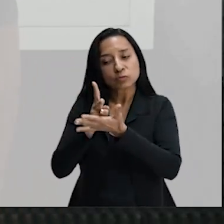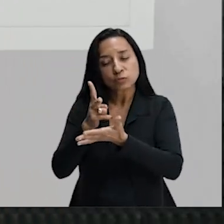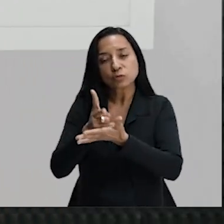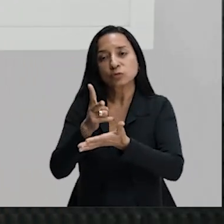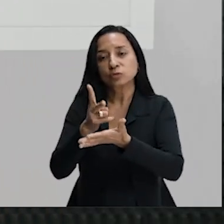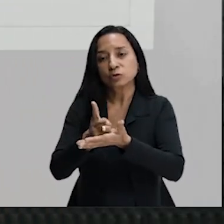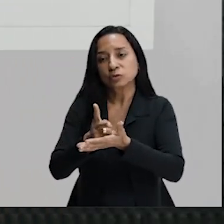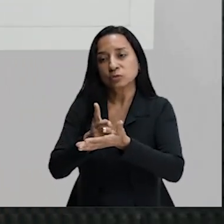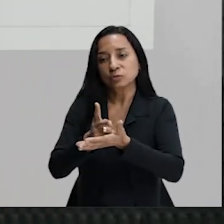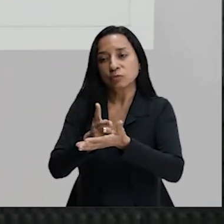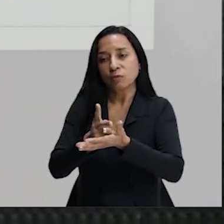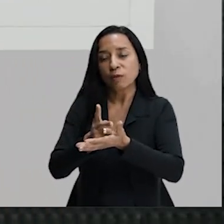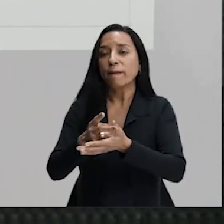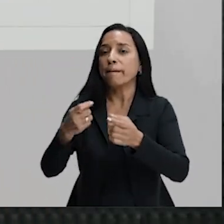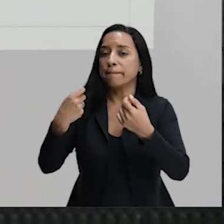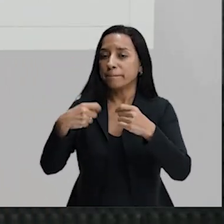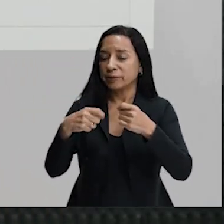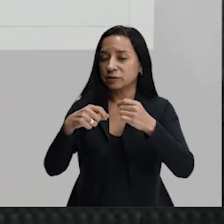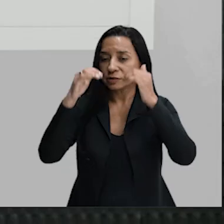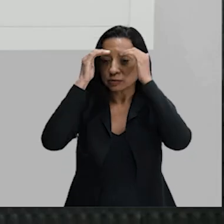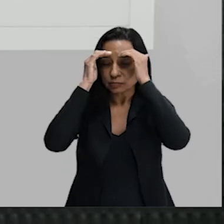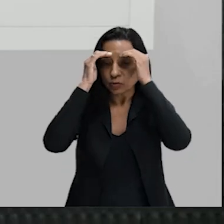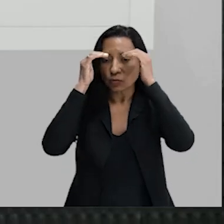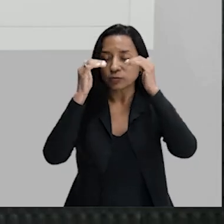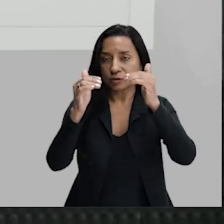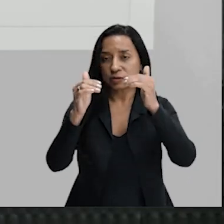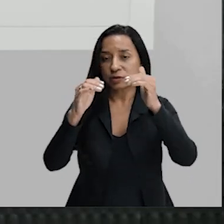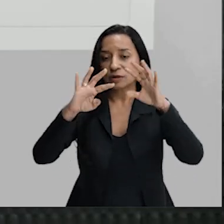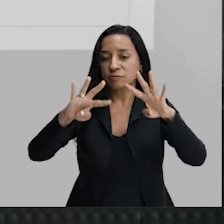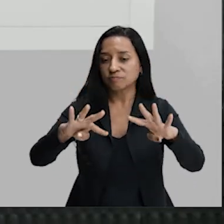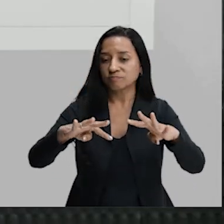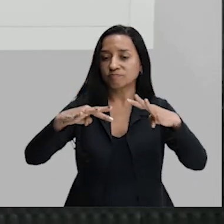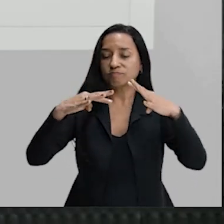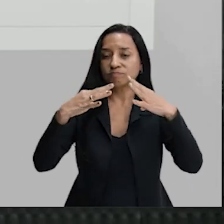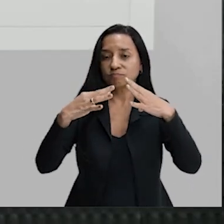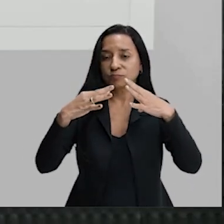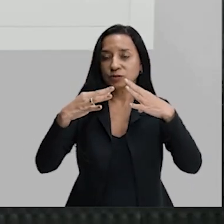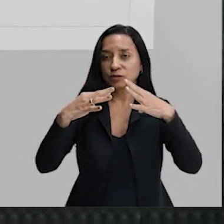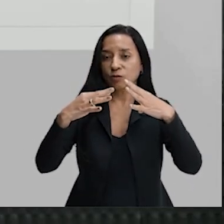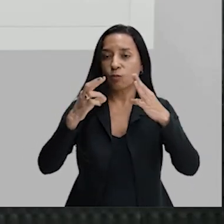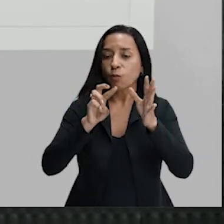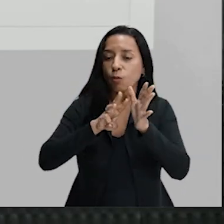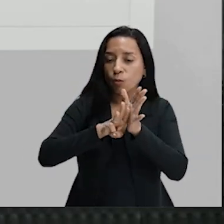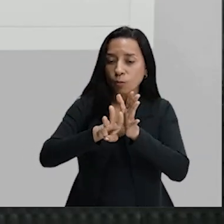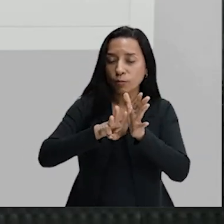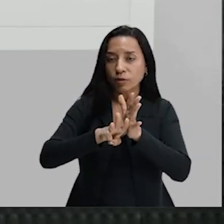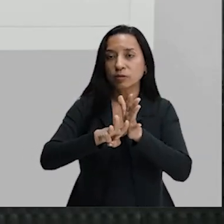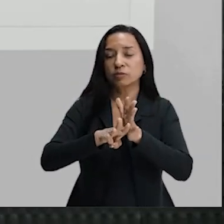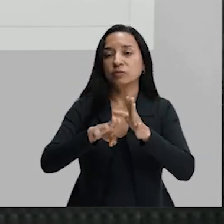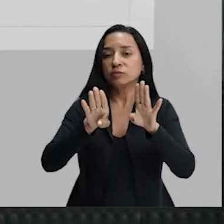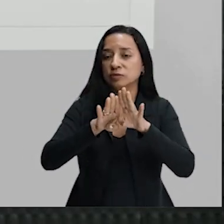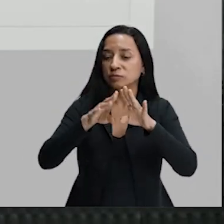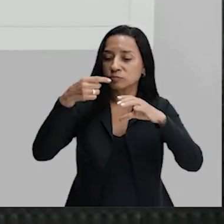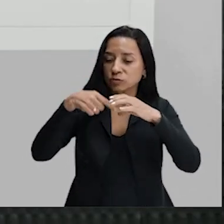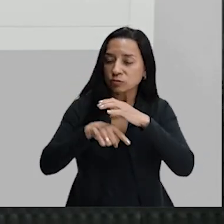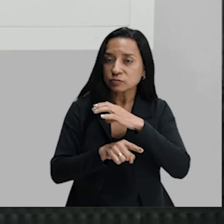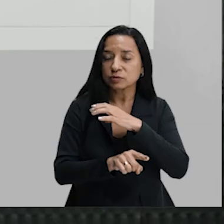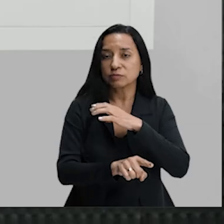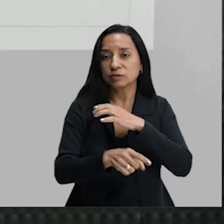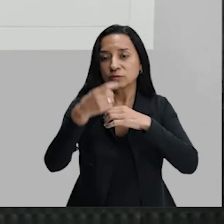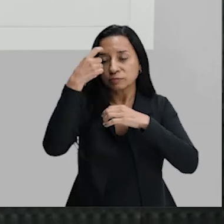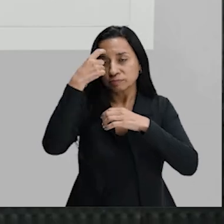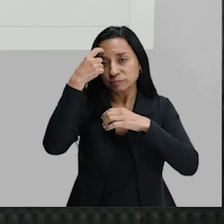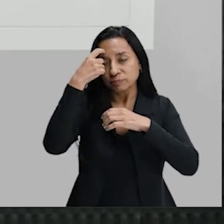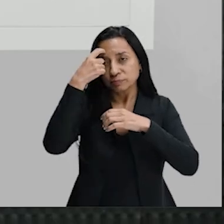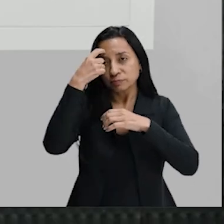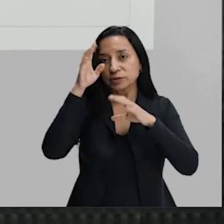crítico, eu preciso obedecer, eu preciso ter atenção com o método, com a profundidade deste